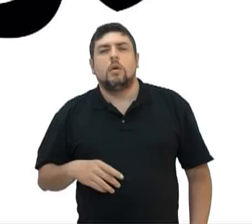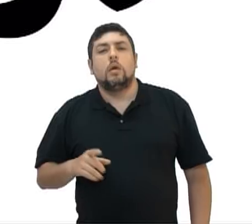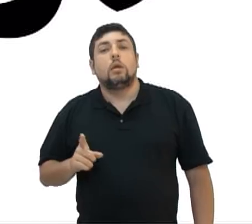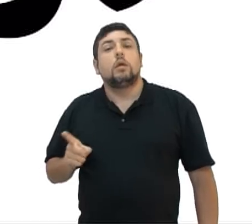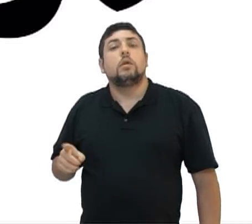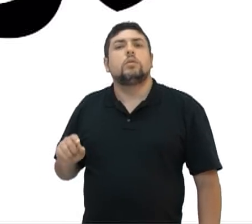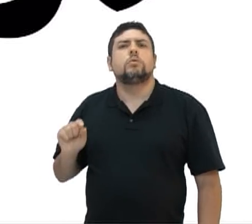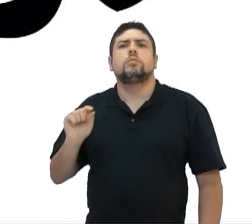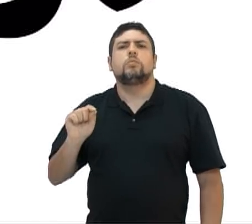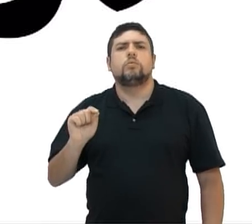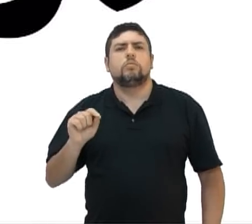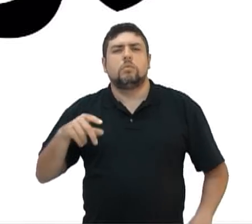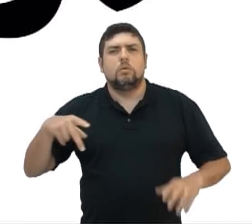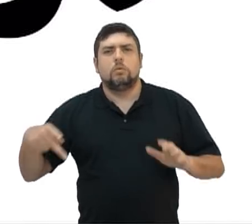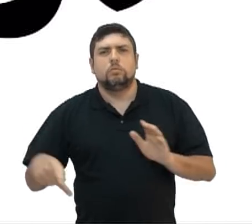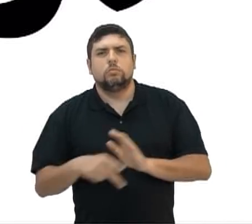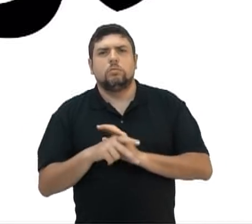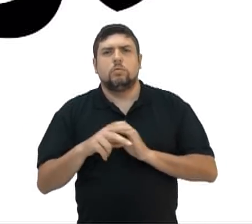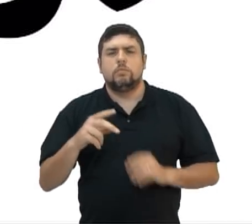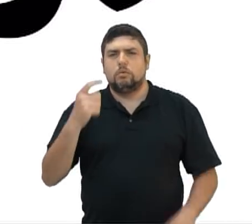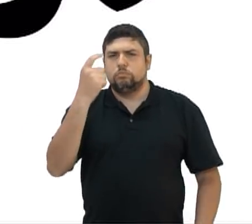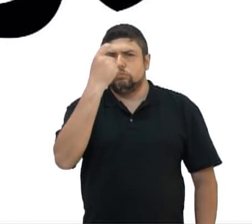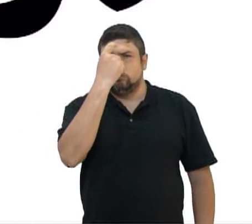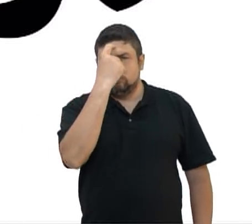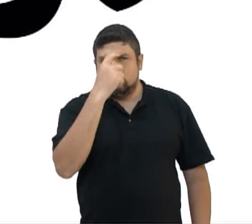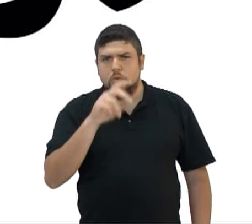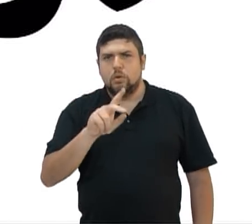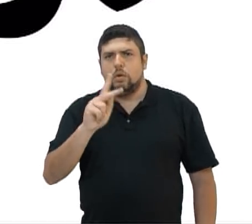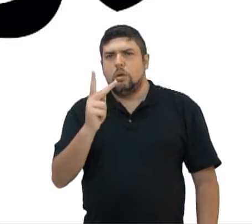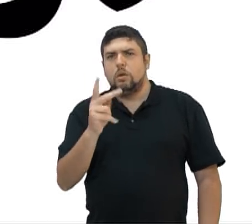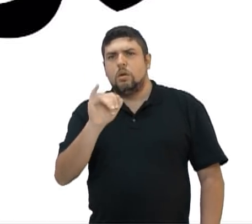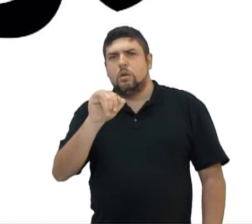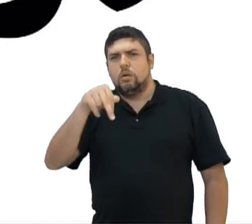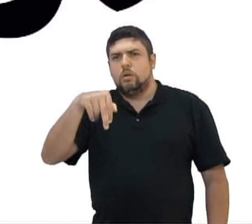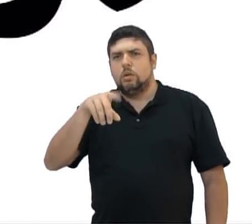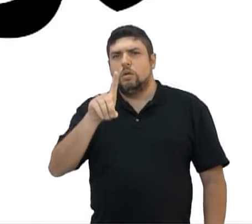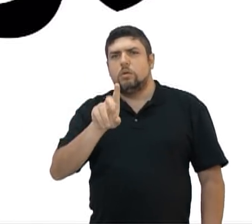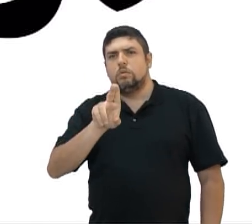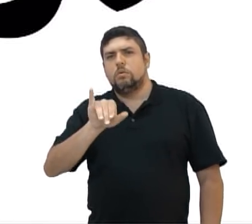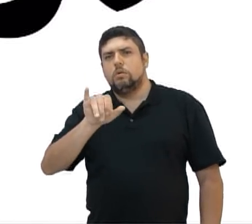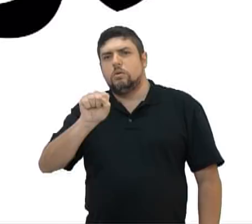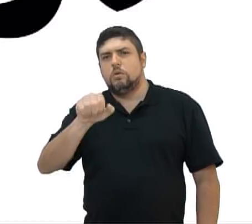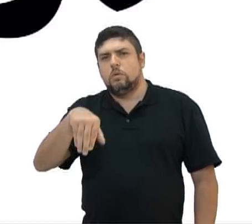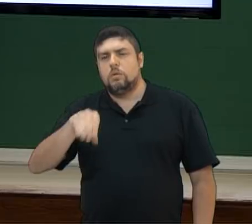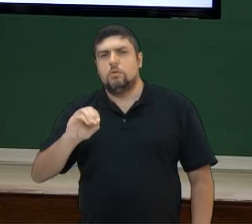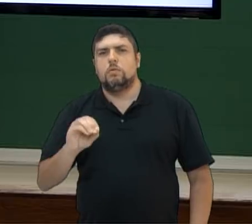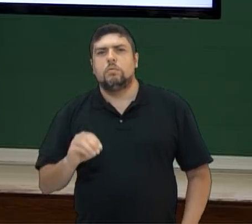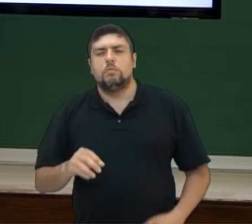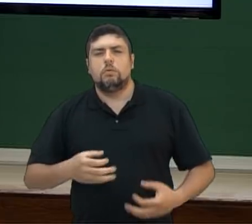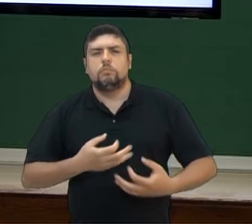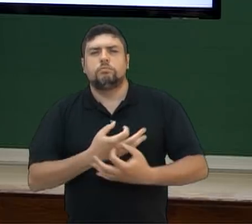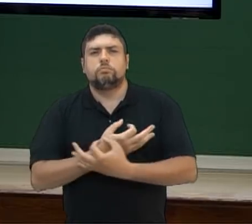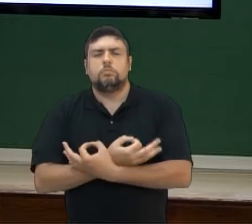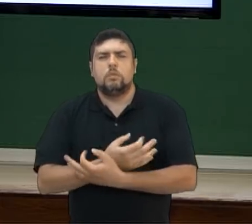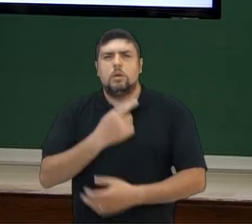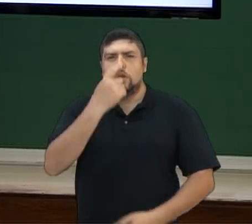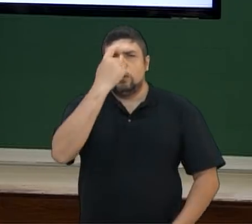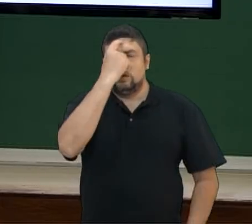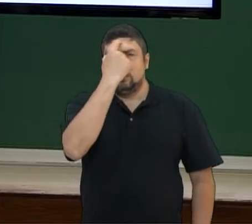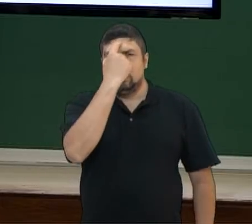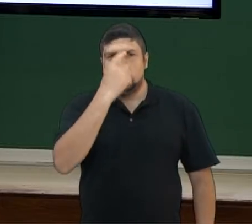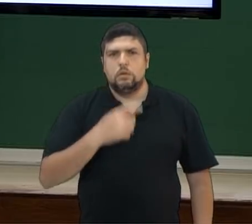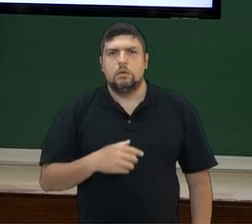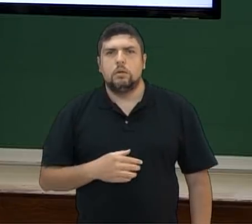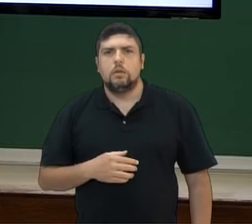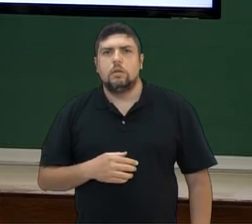importante mantra do hinduísmo. O hinduísmo, que é a religião, uma das religiões mais importantes da Índia. E é além de ser mais importante,